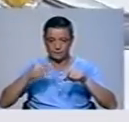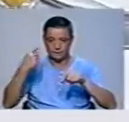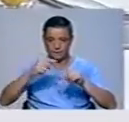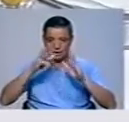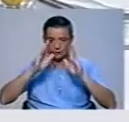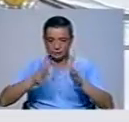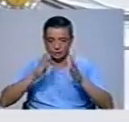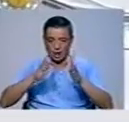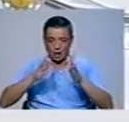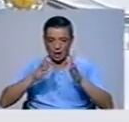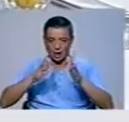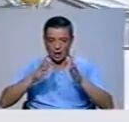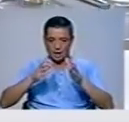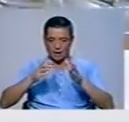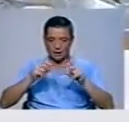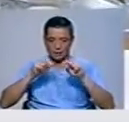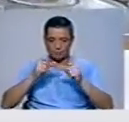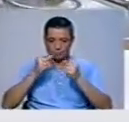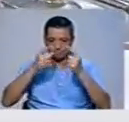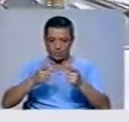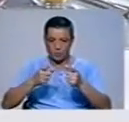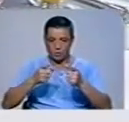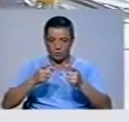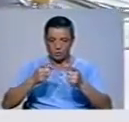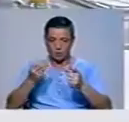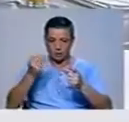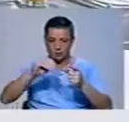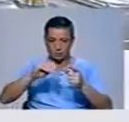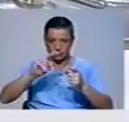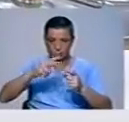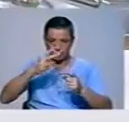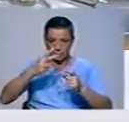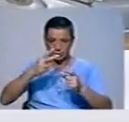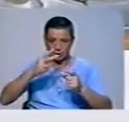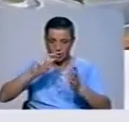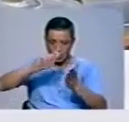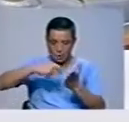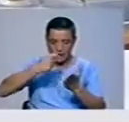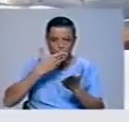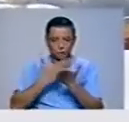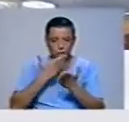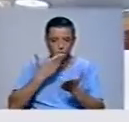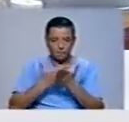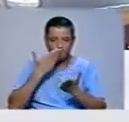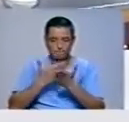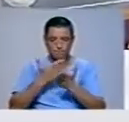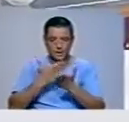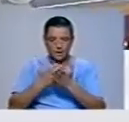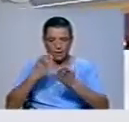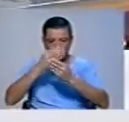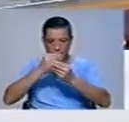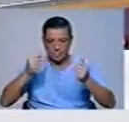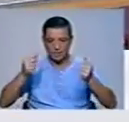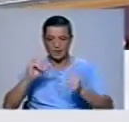já cortada em pedacinhos pequenos. Aqui colocamos as 2 colheres de sopa em pedaços mais pequenos, também para que derretam